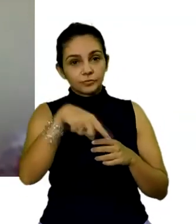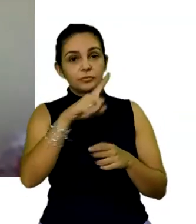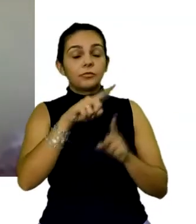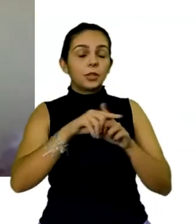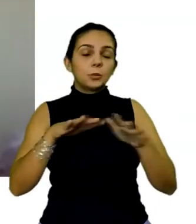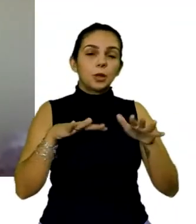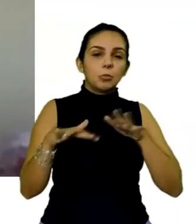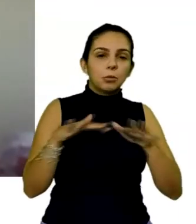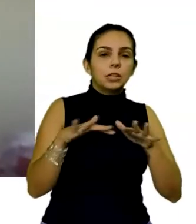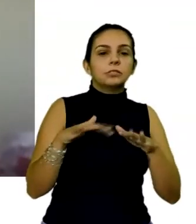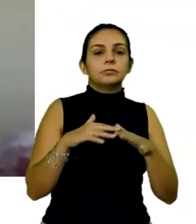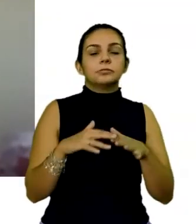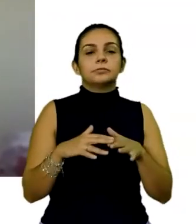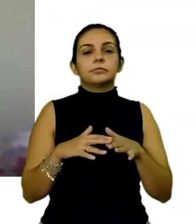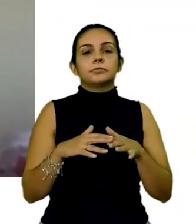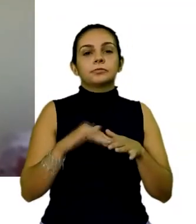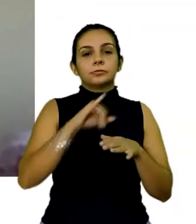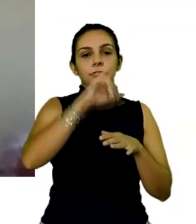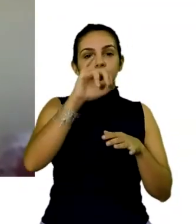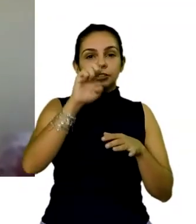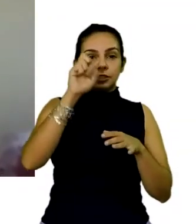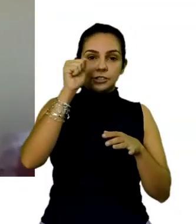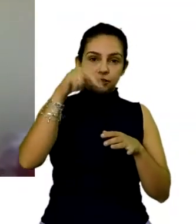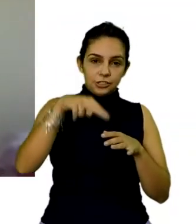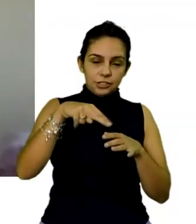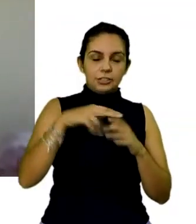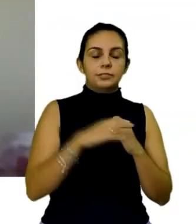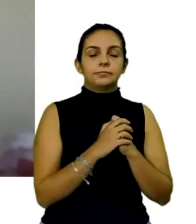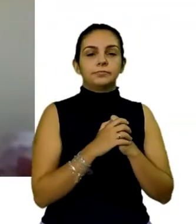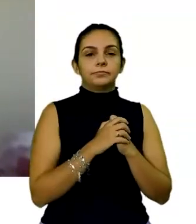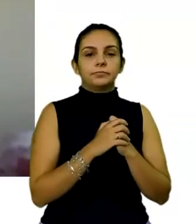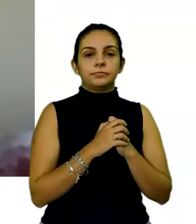desse movimento de ilustrador foi Jean Calvi, embora ele